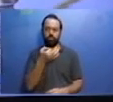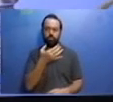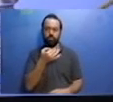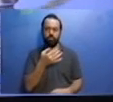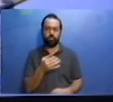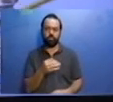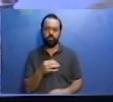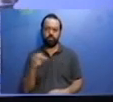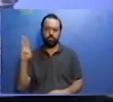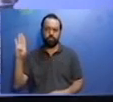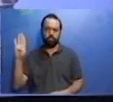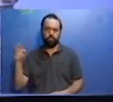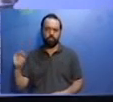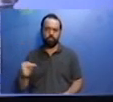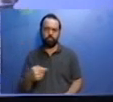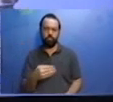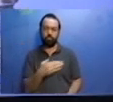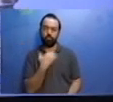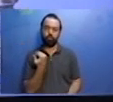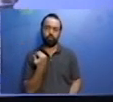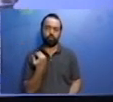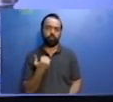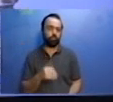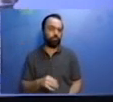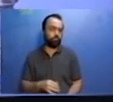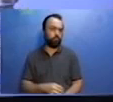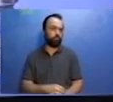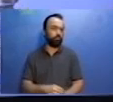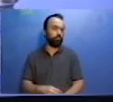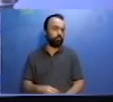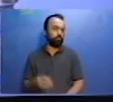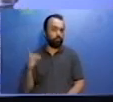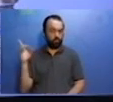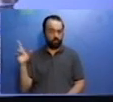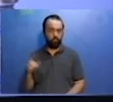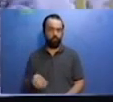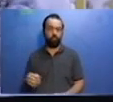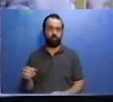Aqui, o antibiótico, o medicamento.